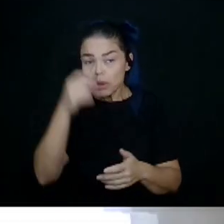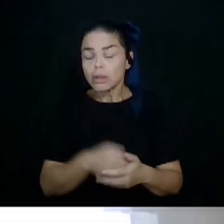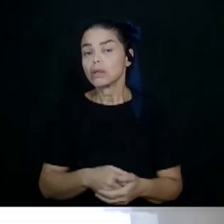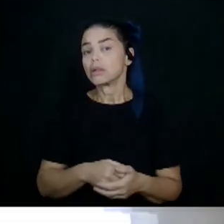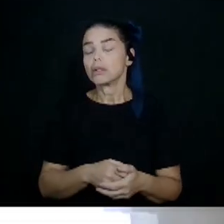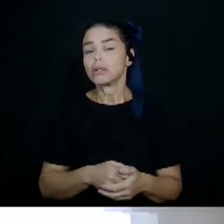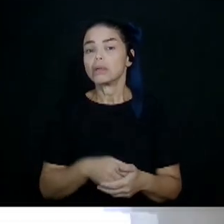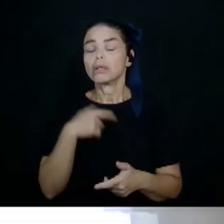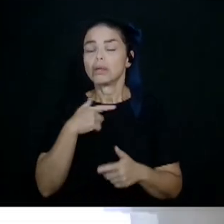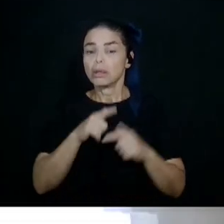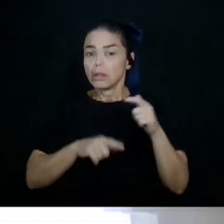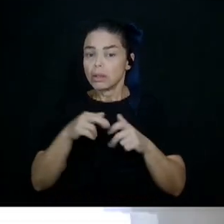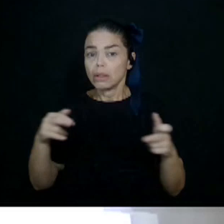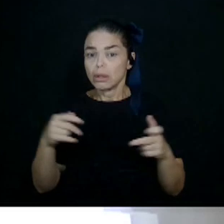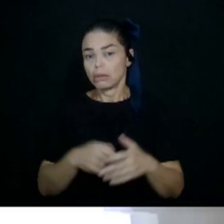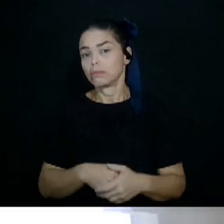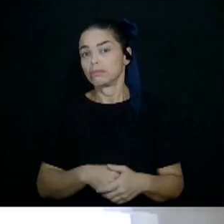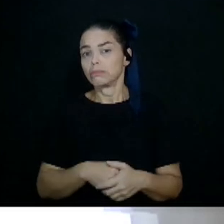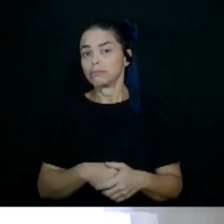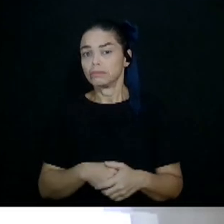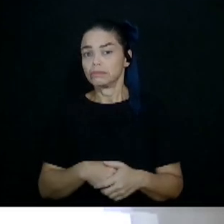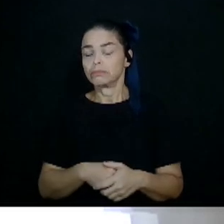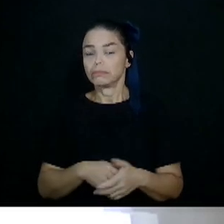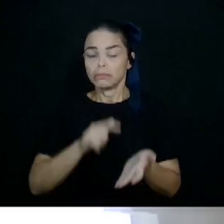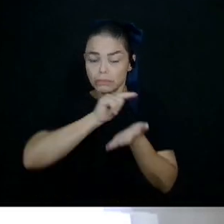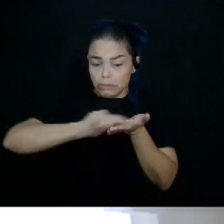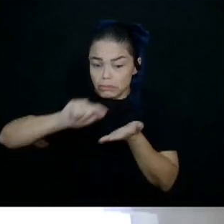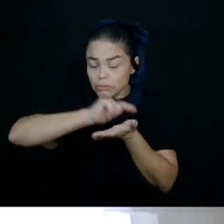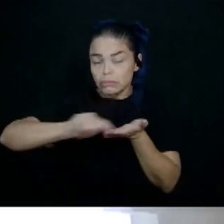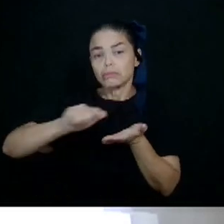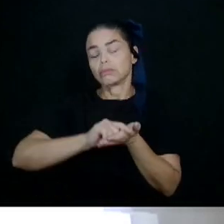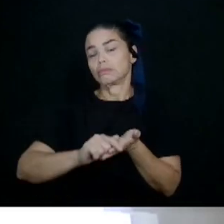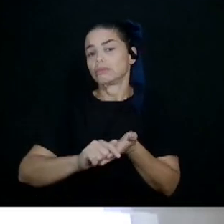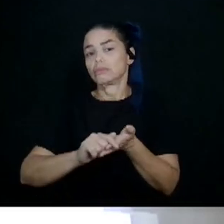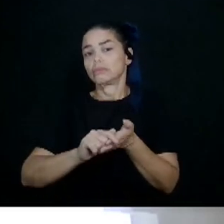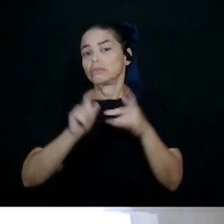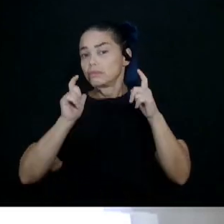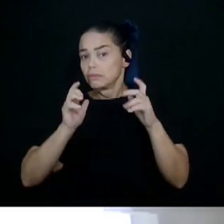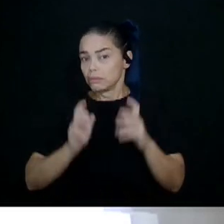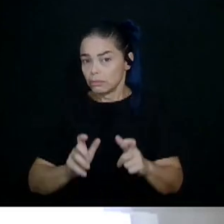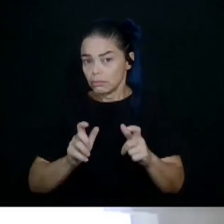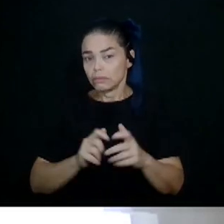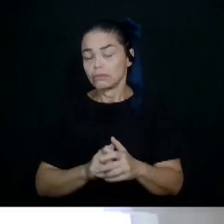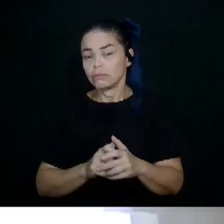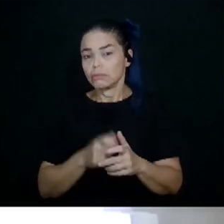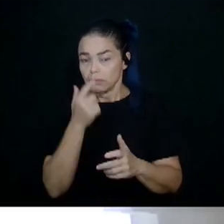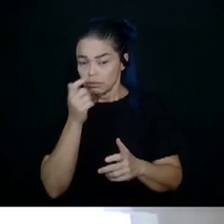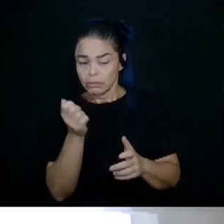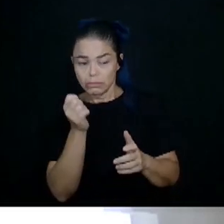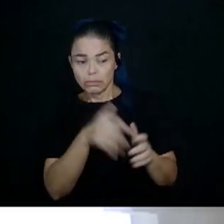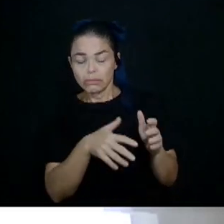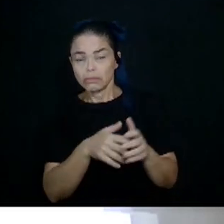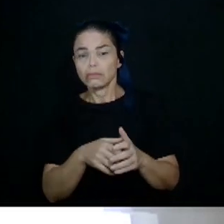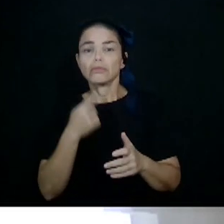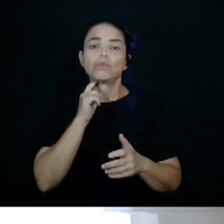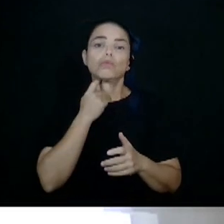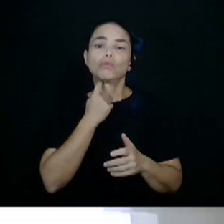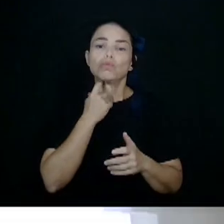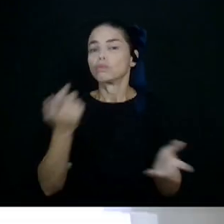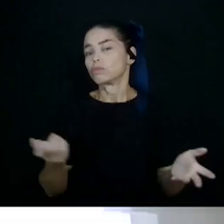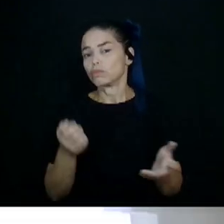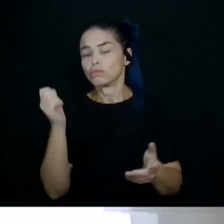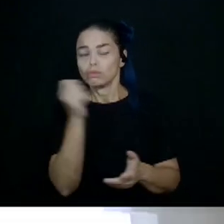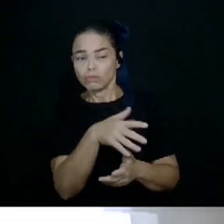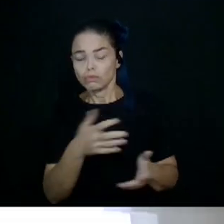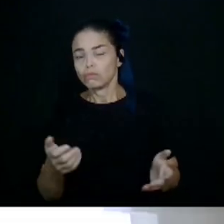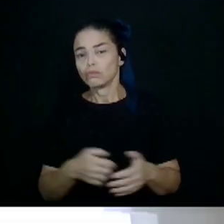de questões. A limpeza, né? A higiene local, a acumulação de sujeira, né? Acaba acumulando sujeira,